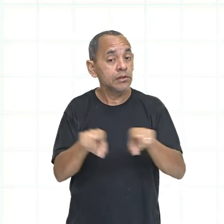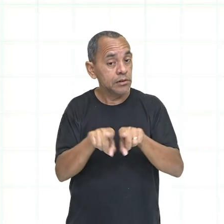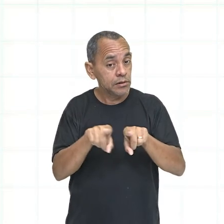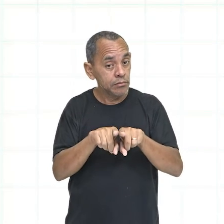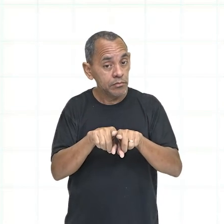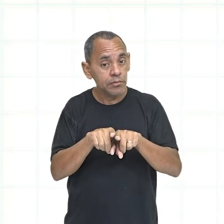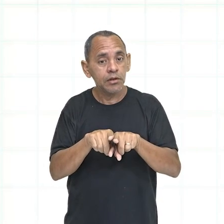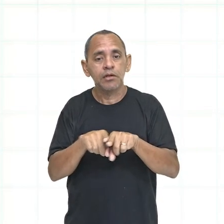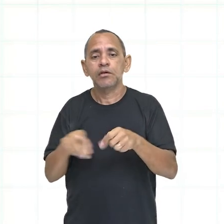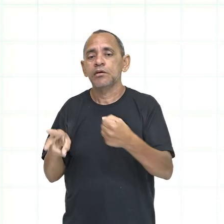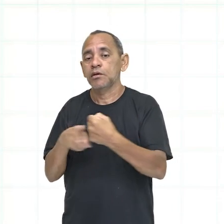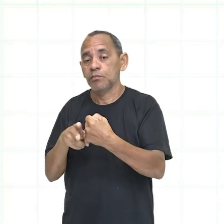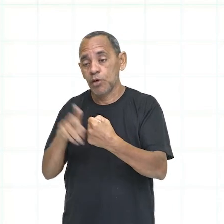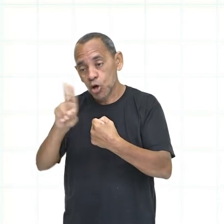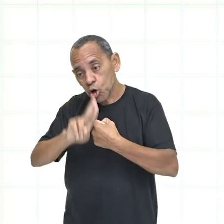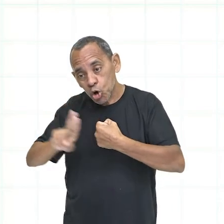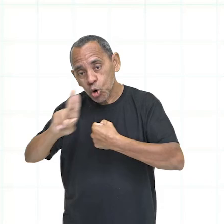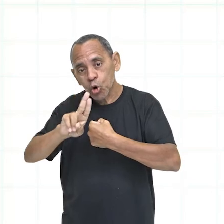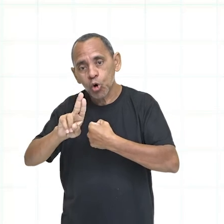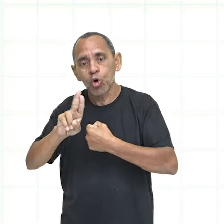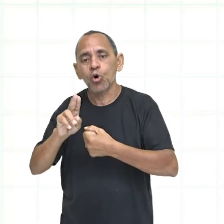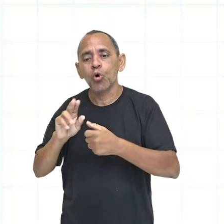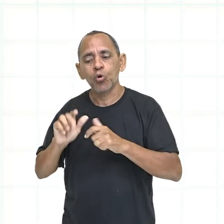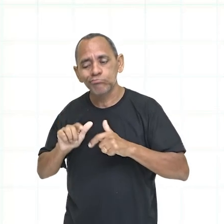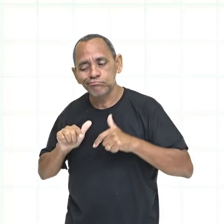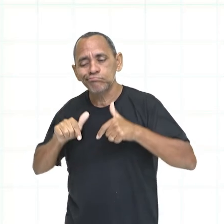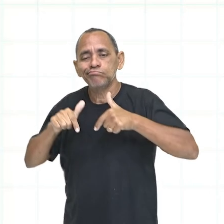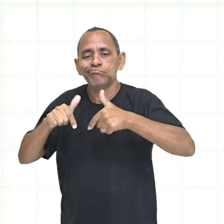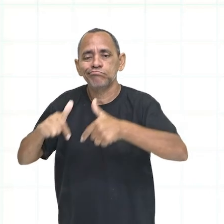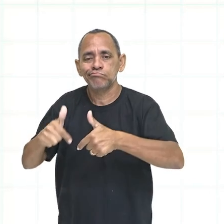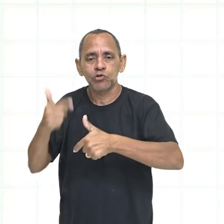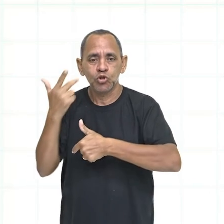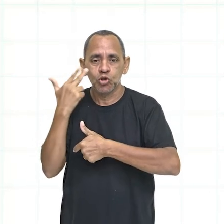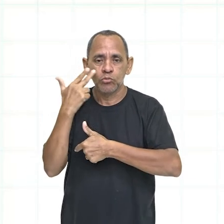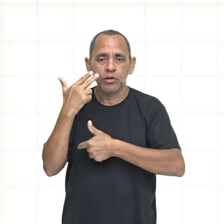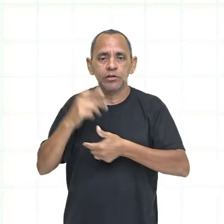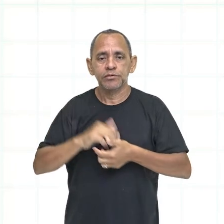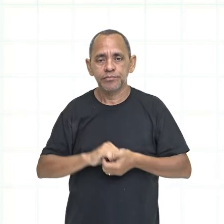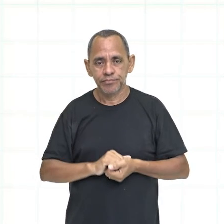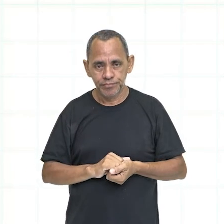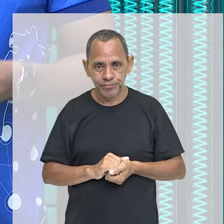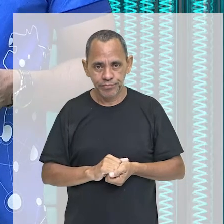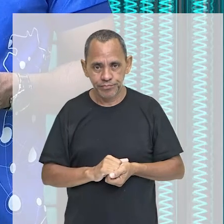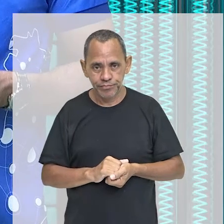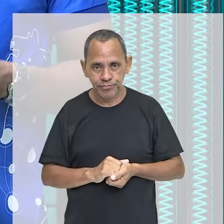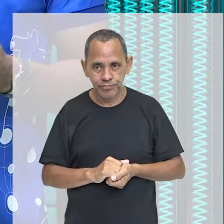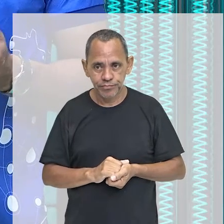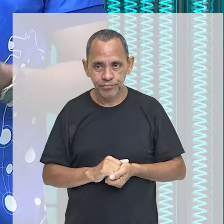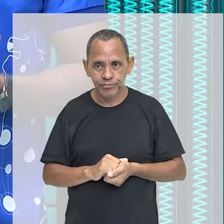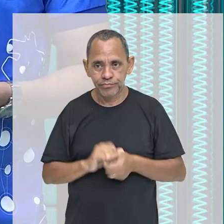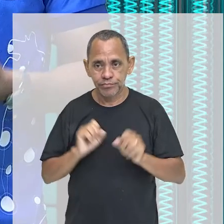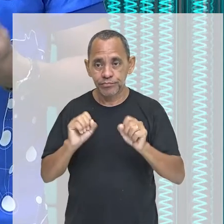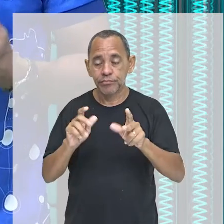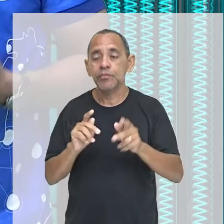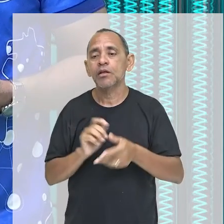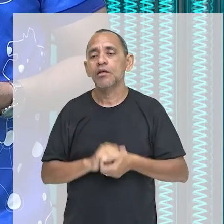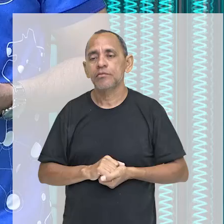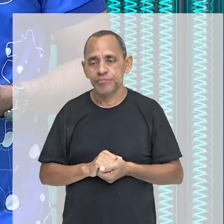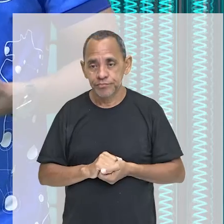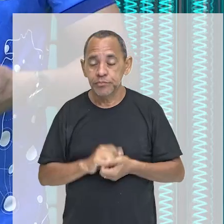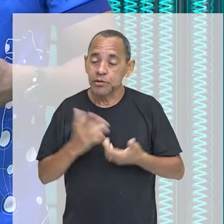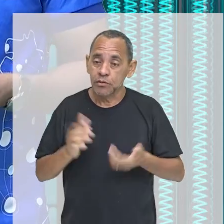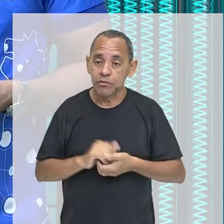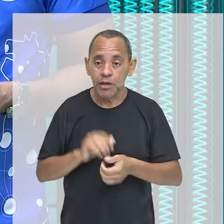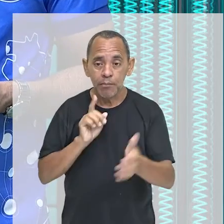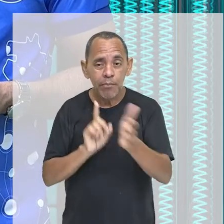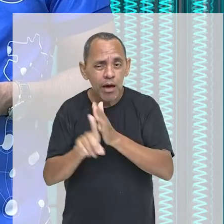utilizo em situações normais, tá? Por isso que ele é um verbo semimodal, ok? Então, a pergunta, né, nós já sabemos, vai